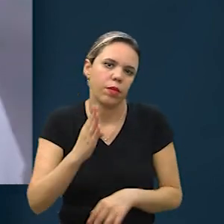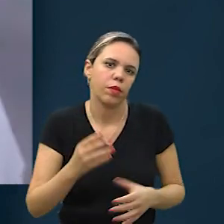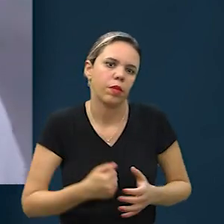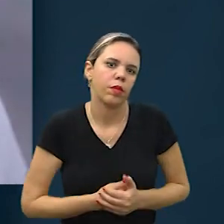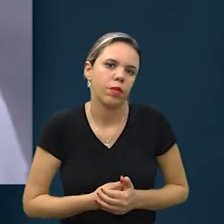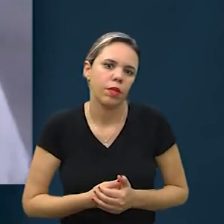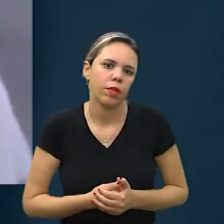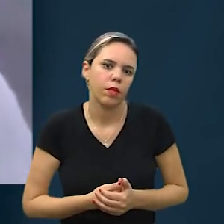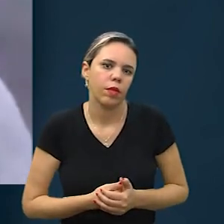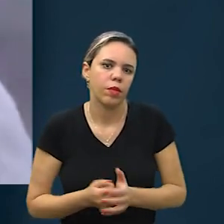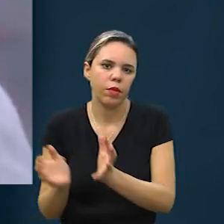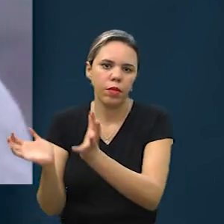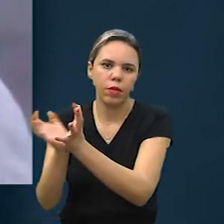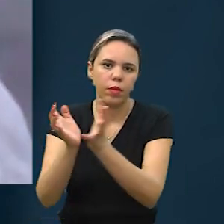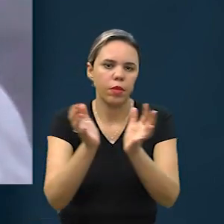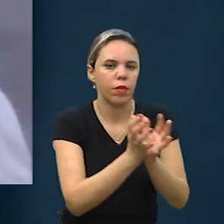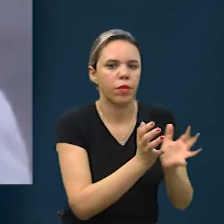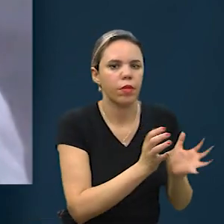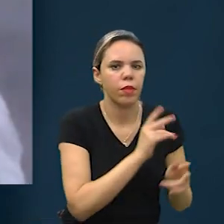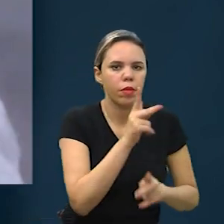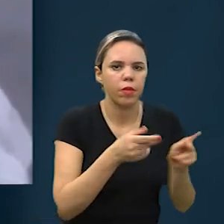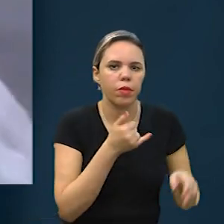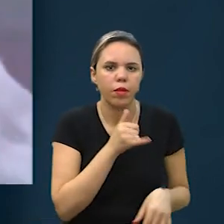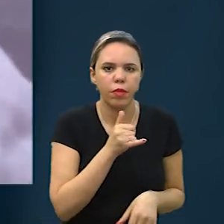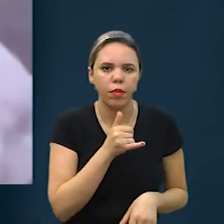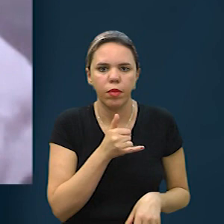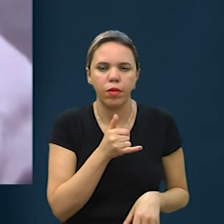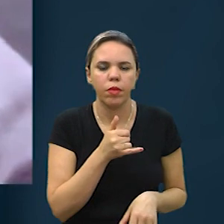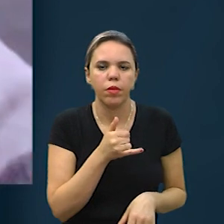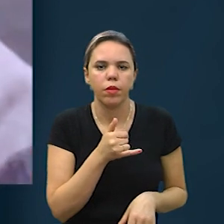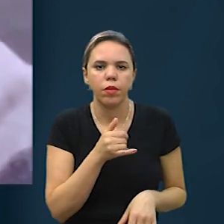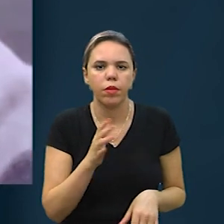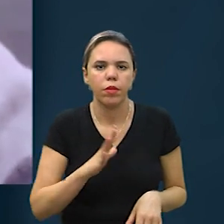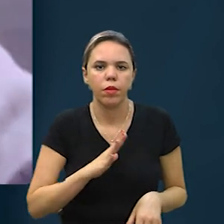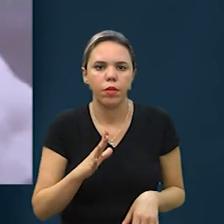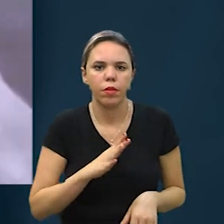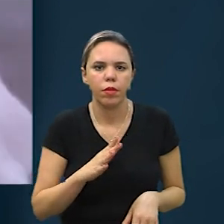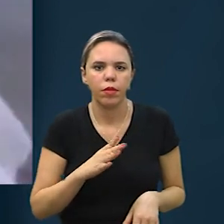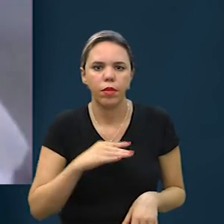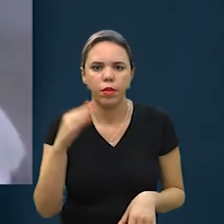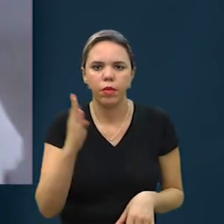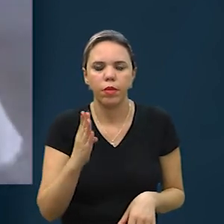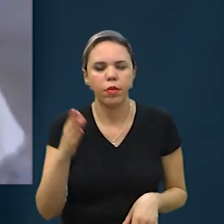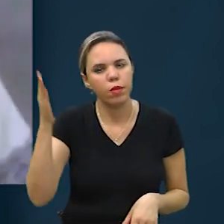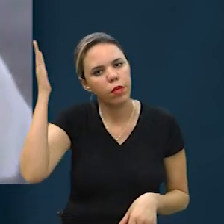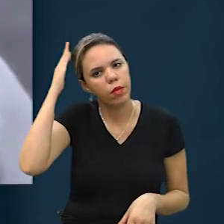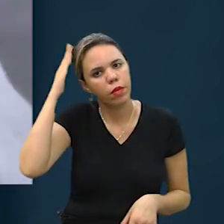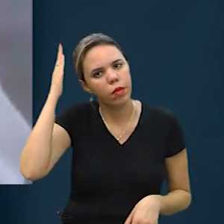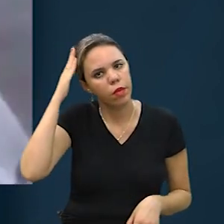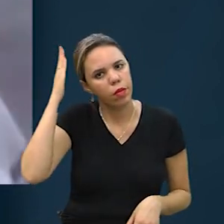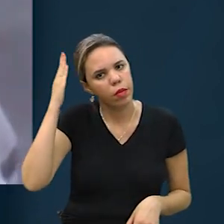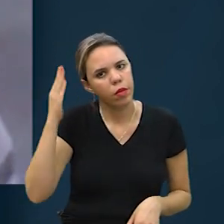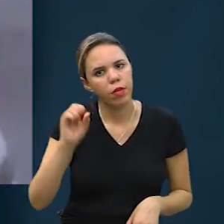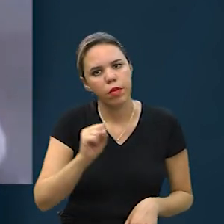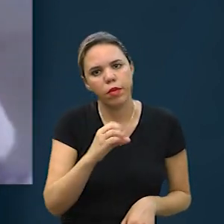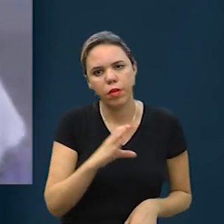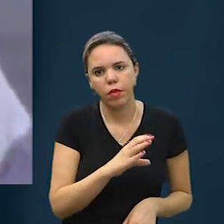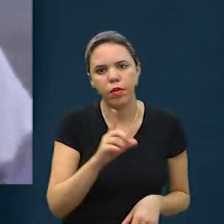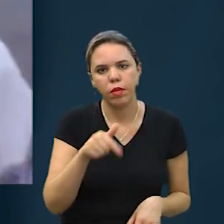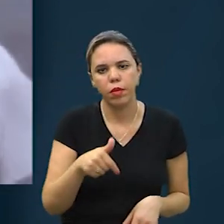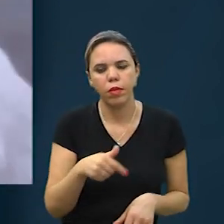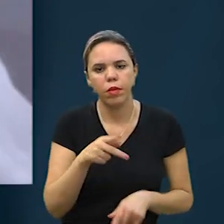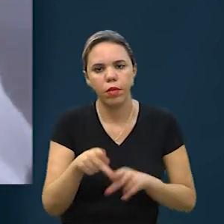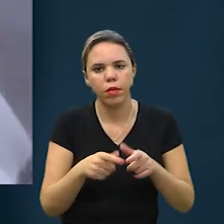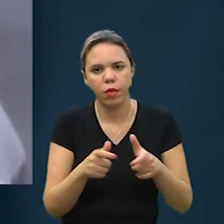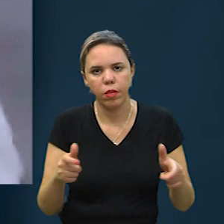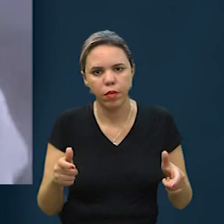Brasil, as colônias italianas, né, que se aglutinam em cidades, inclusive tem cidades no Brasil, no Paraná, Santa Catarina, Rio Grande do Sul, que